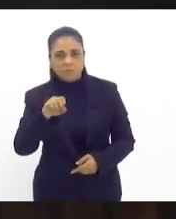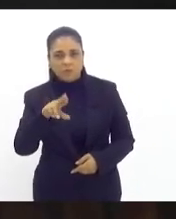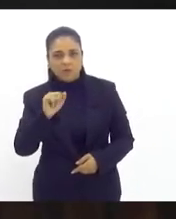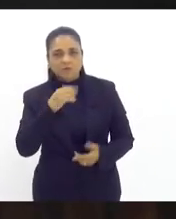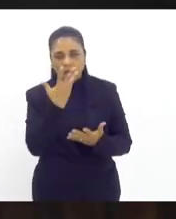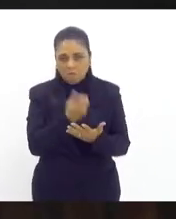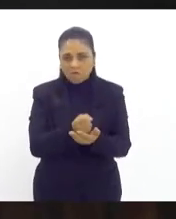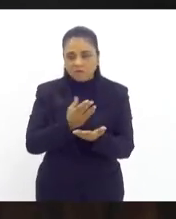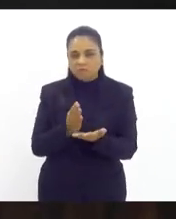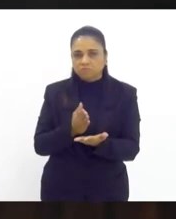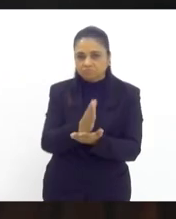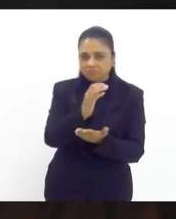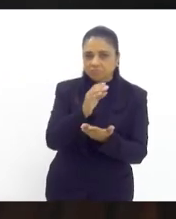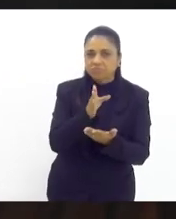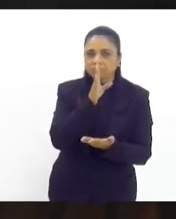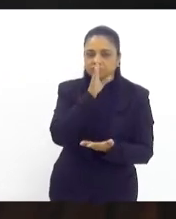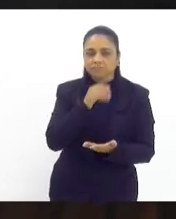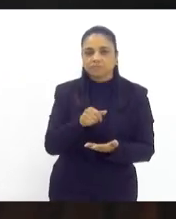aprovado